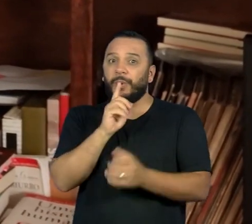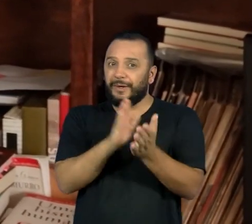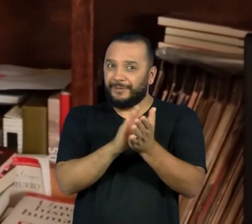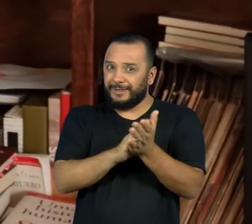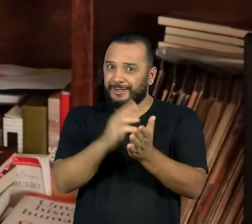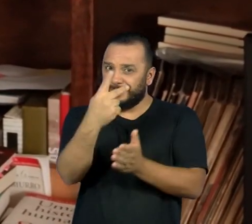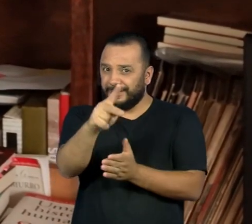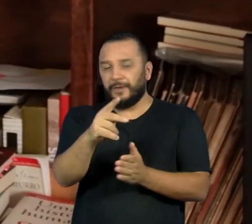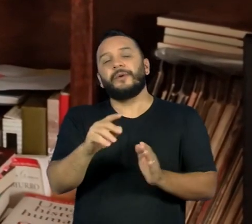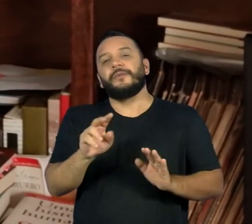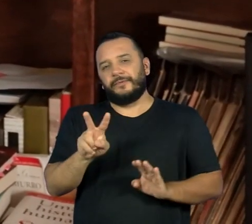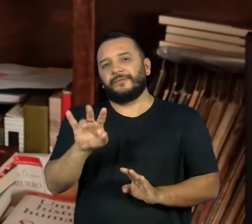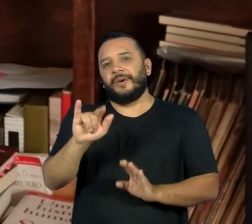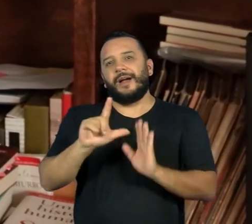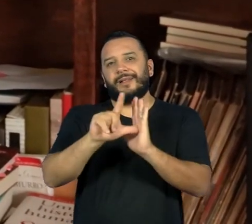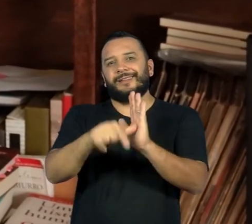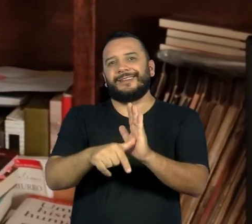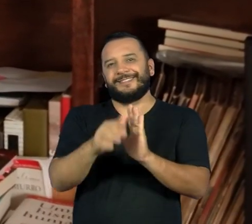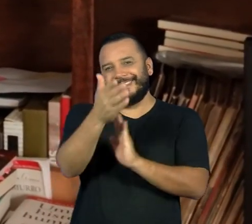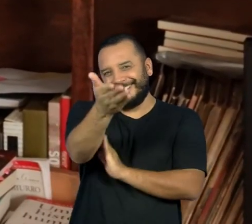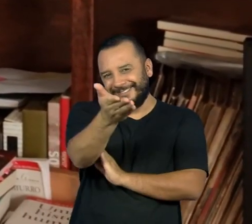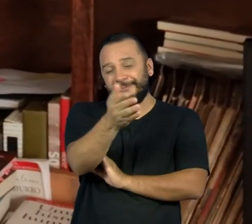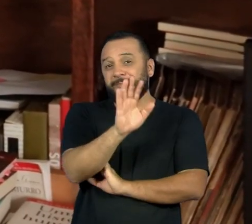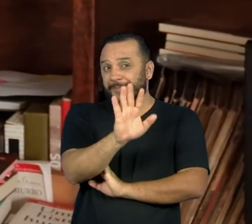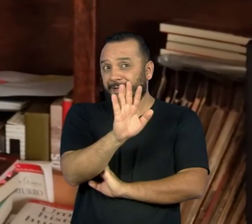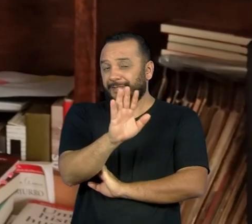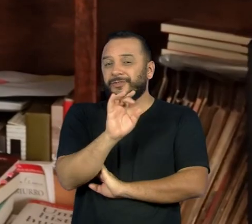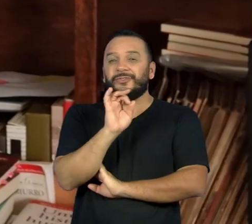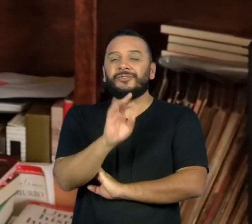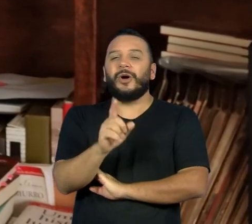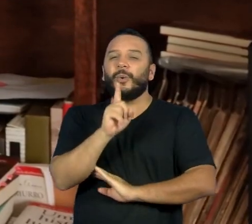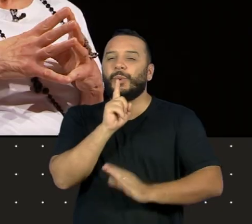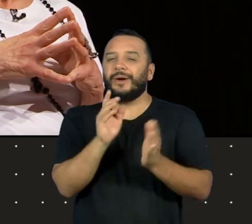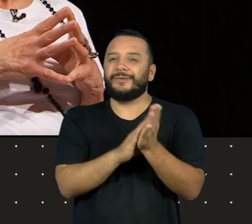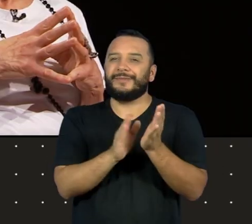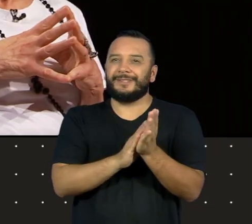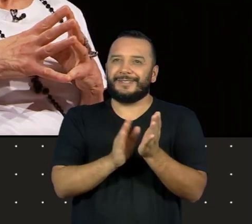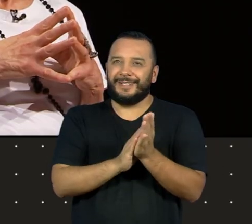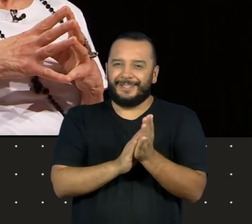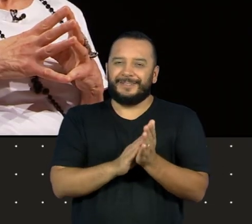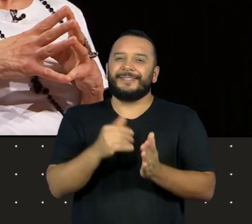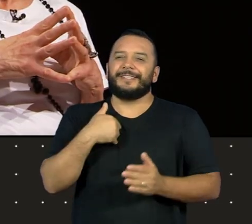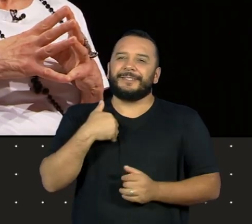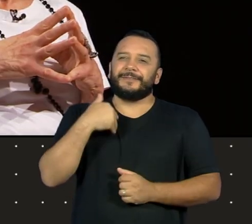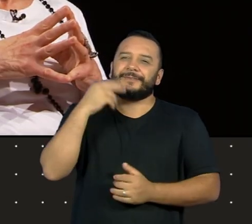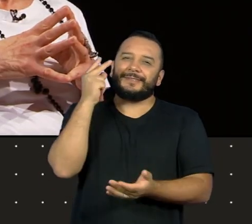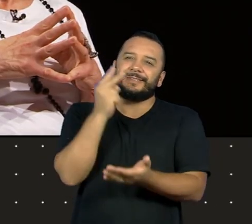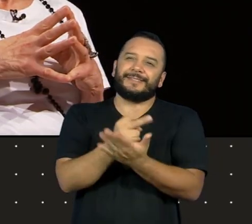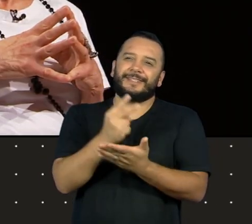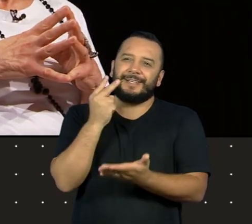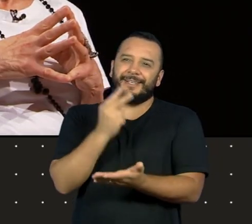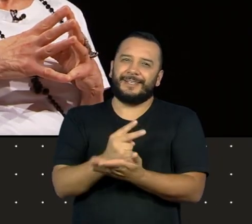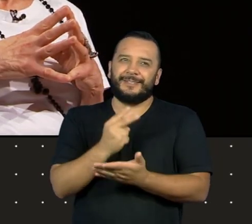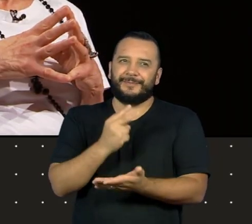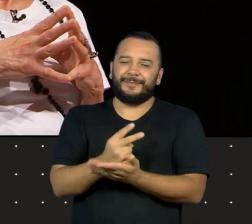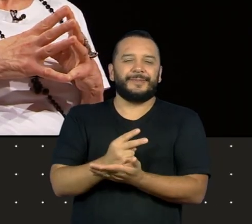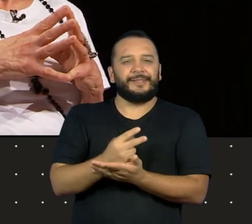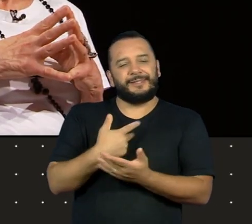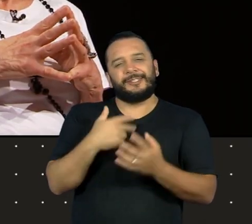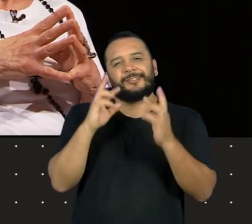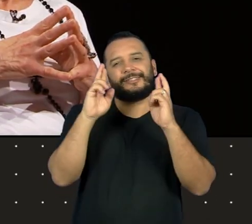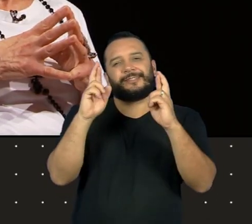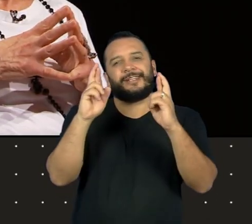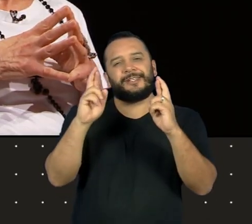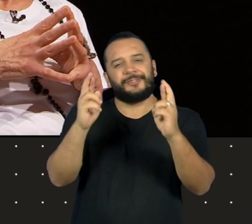pouco atrasada aí, mas você sabe que não é só no aniversário. Mas eu sempre desejo tudo de bom